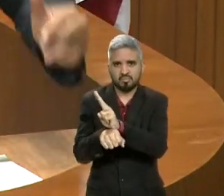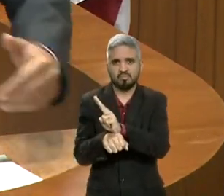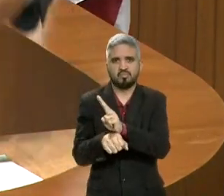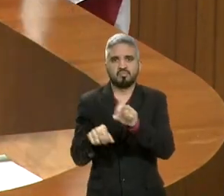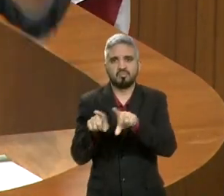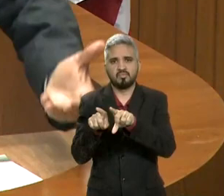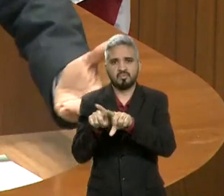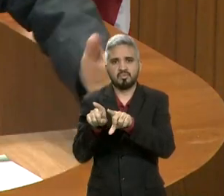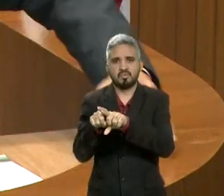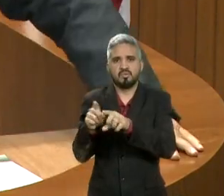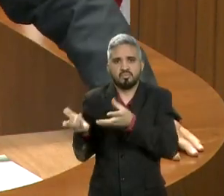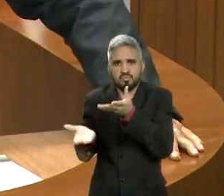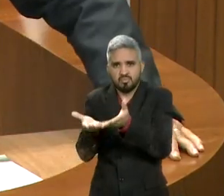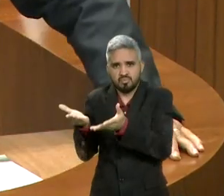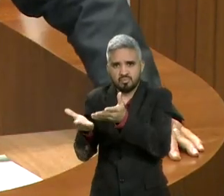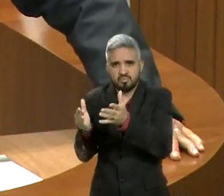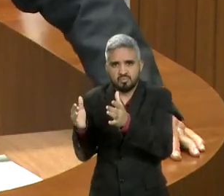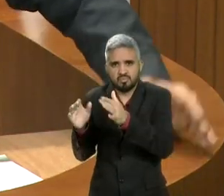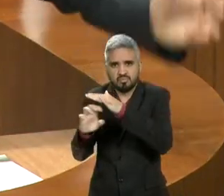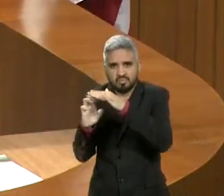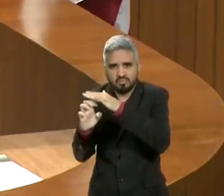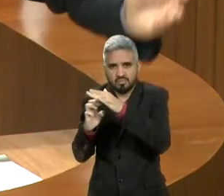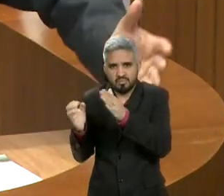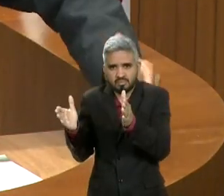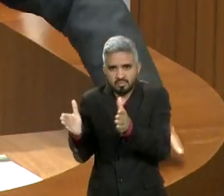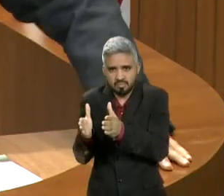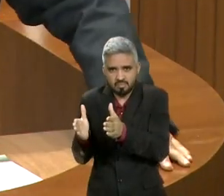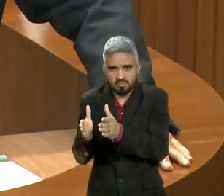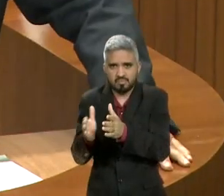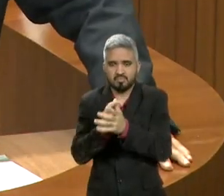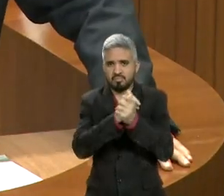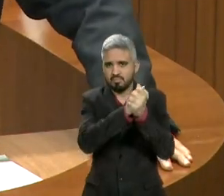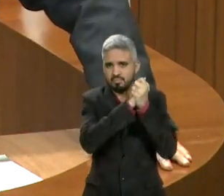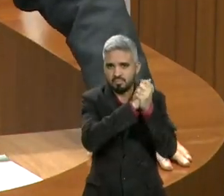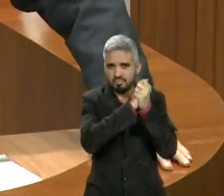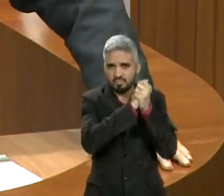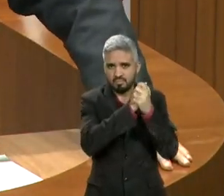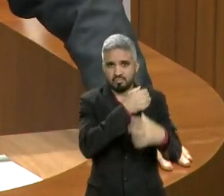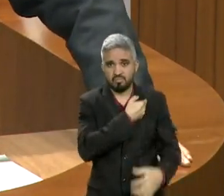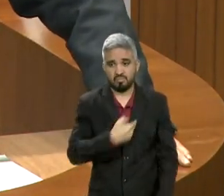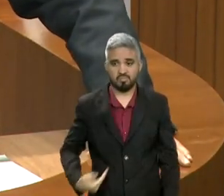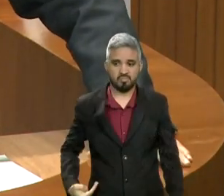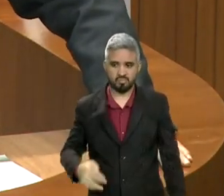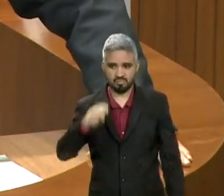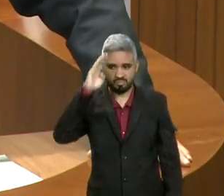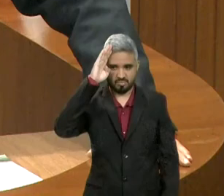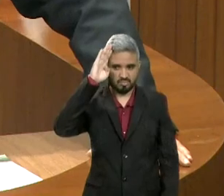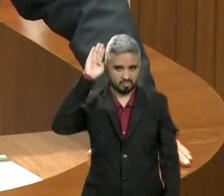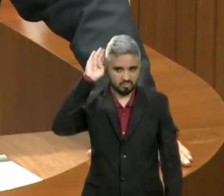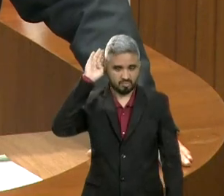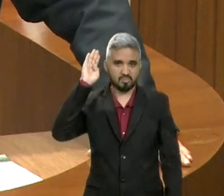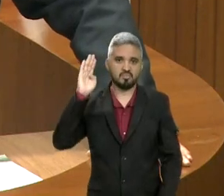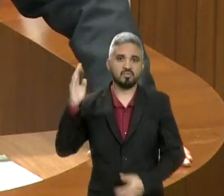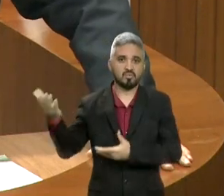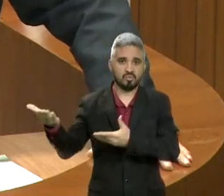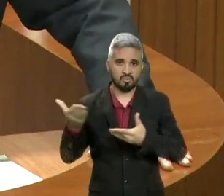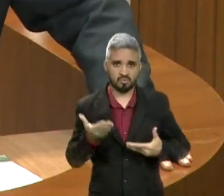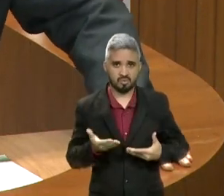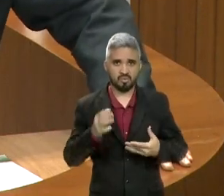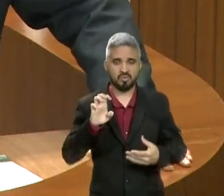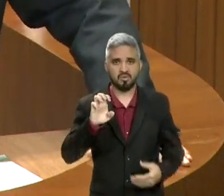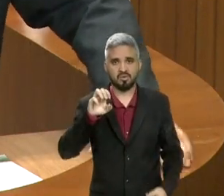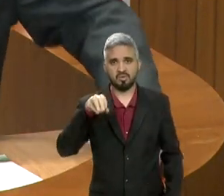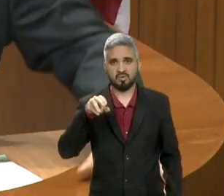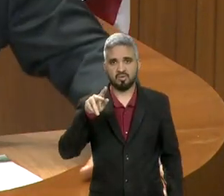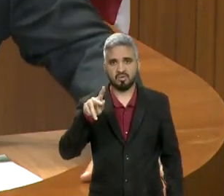Enos para que o desenvolvimento não seja a Qualquer Custo por isso Parabéns ao Governador Brandão por ter trazido a ipasa Parabéns aos deputados a